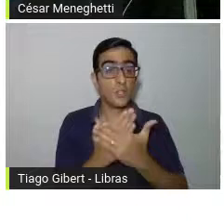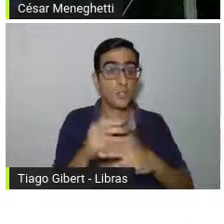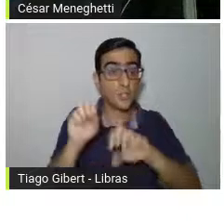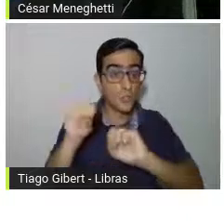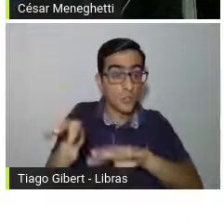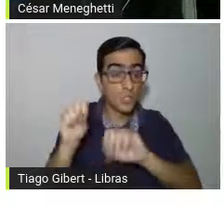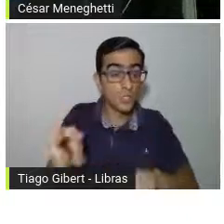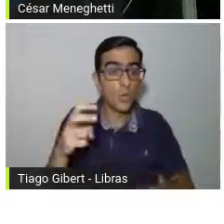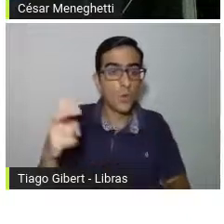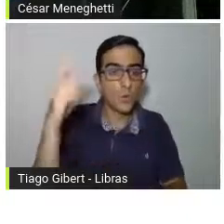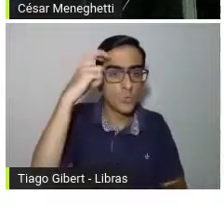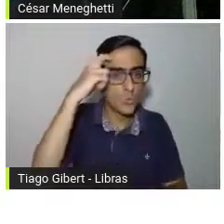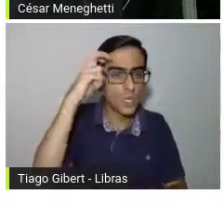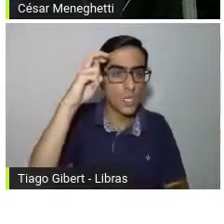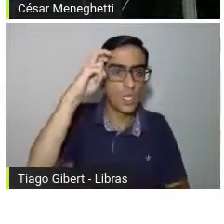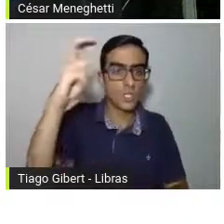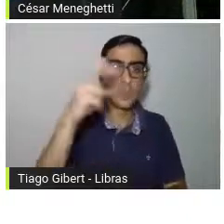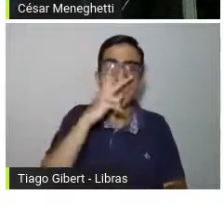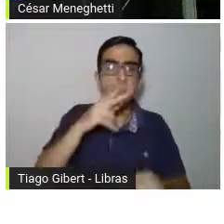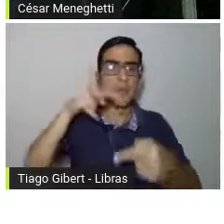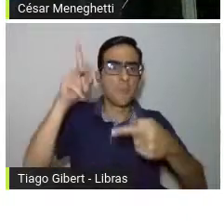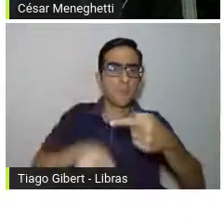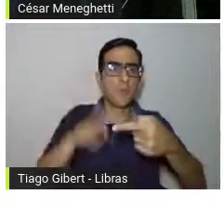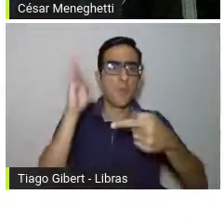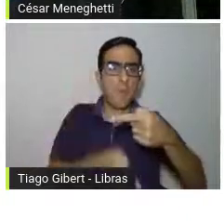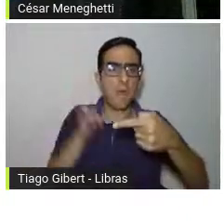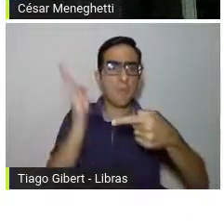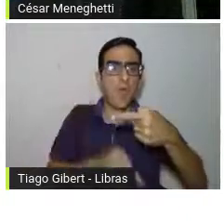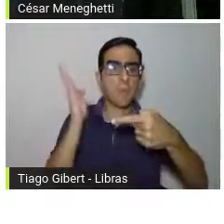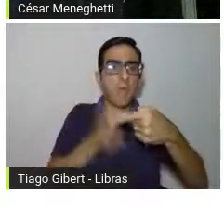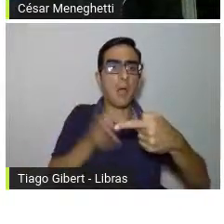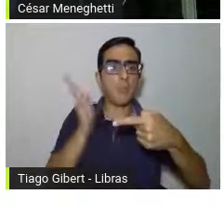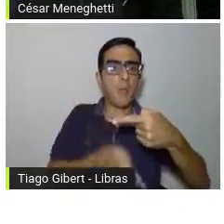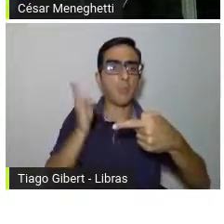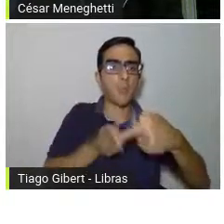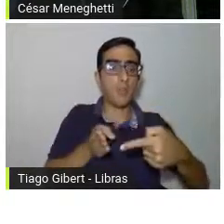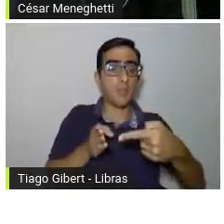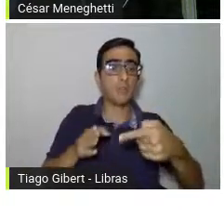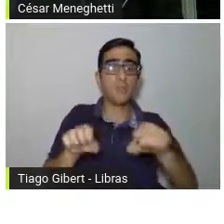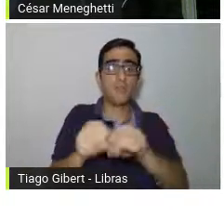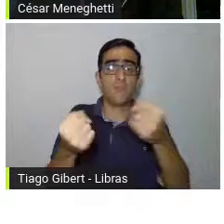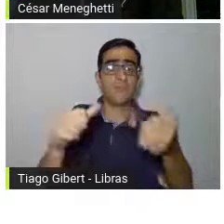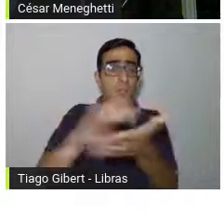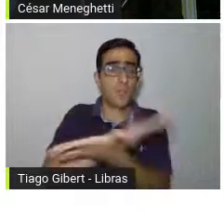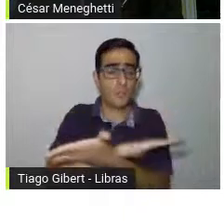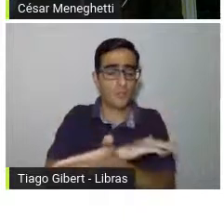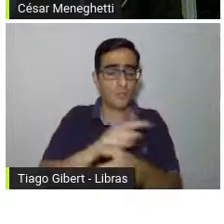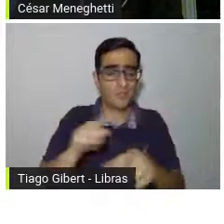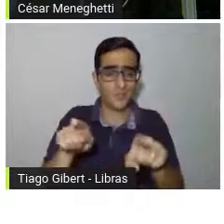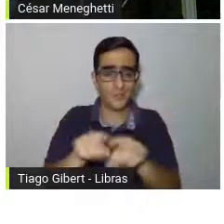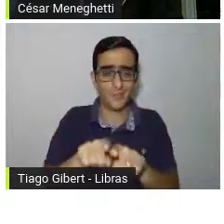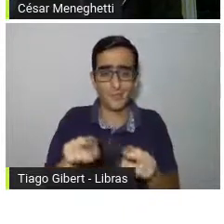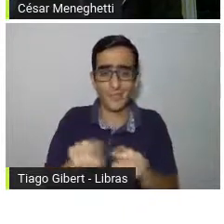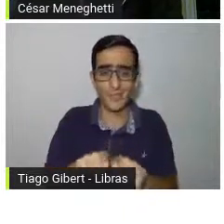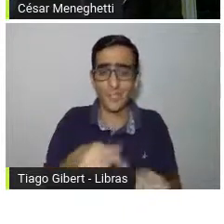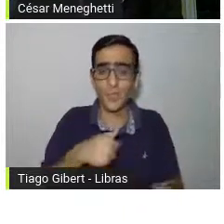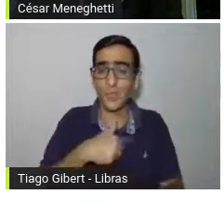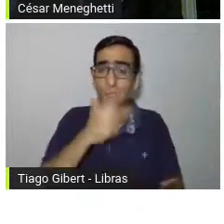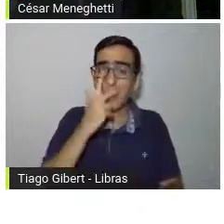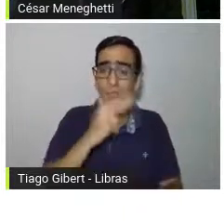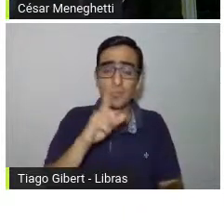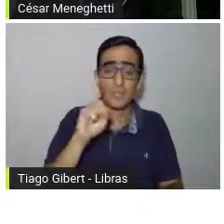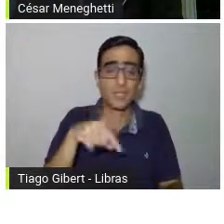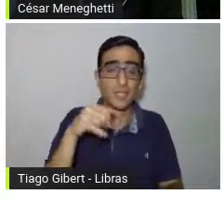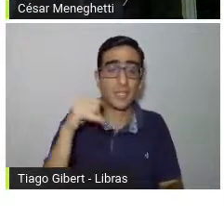com inteligência está sendo super boicotado, se não, né, destruído. Então, eu acho muito